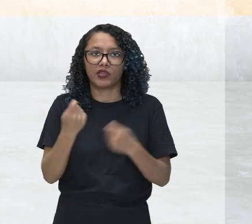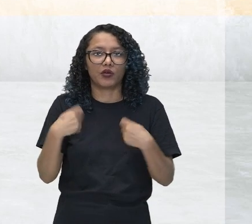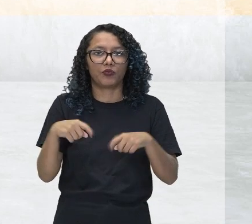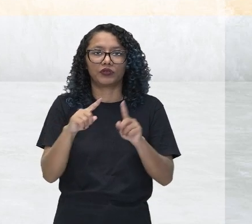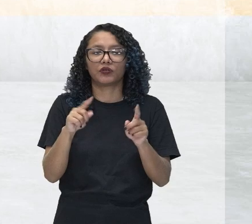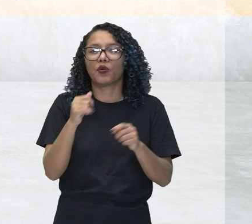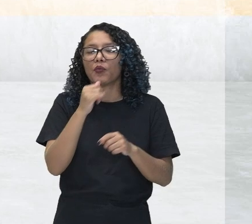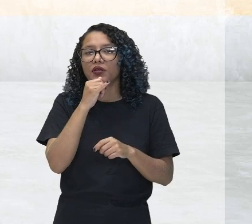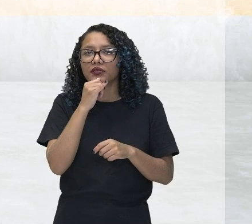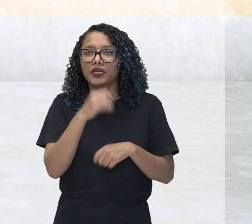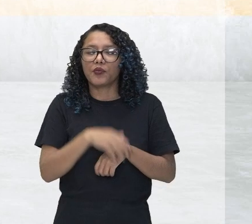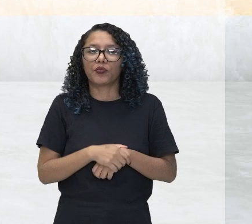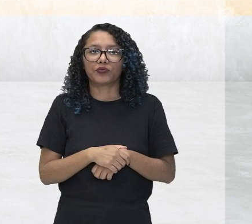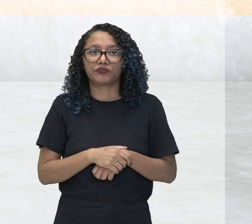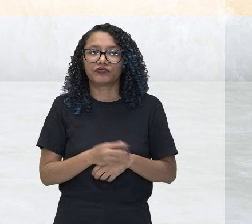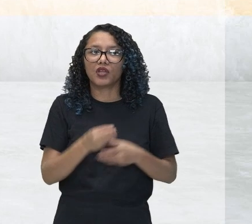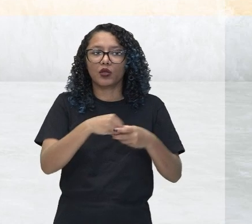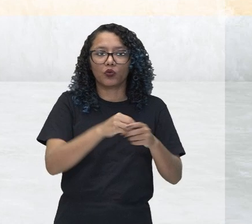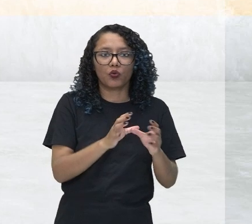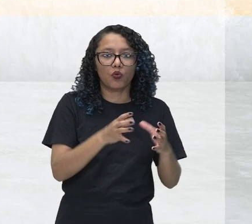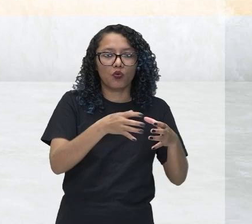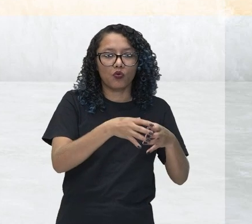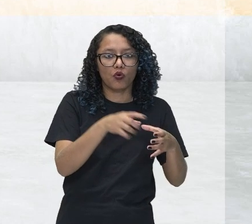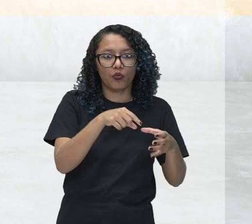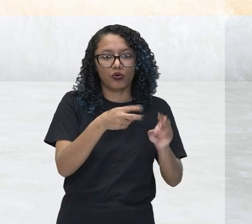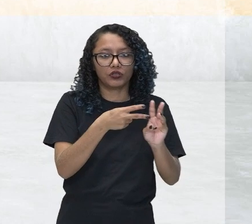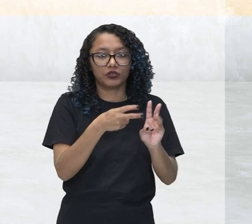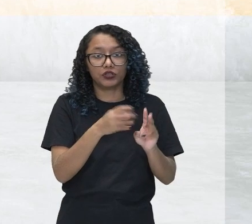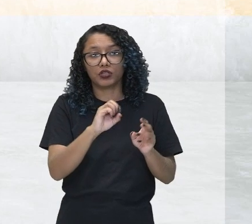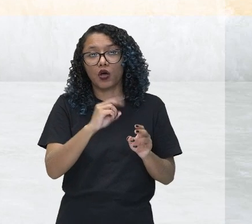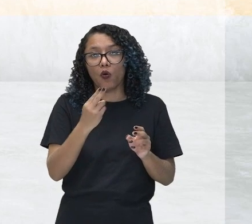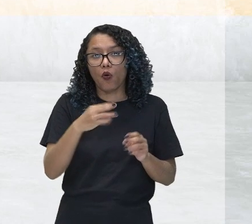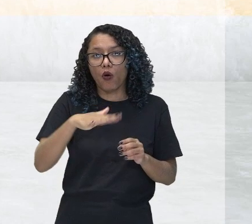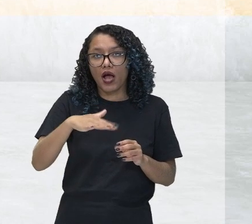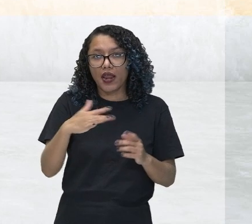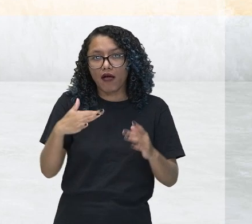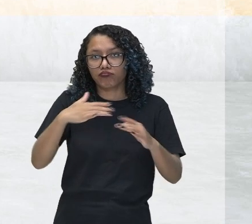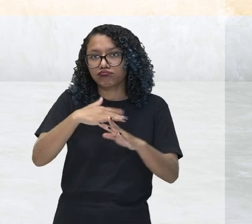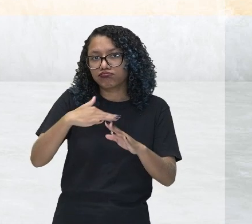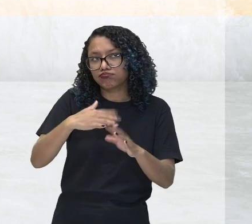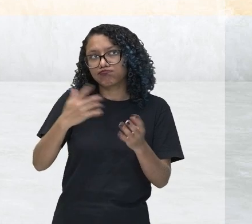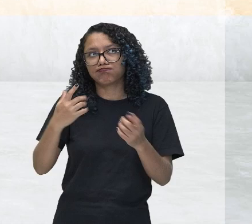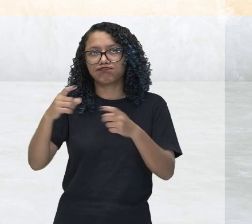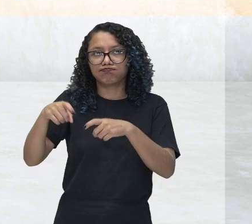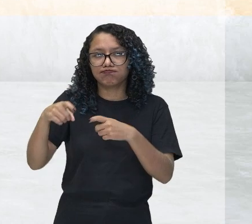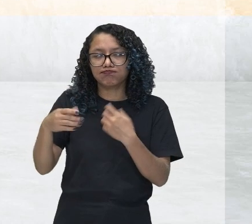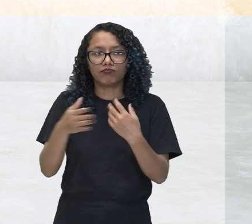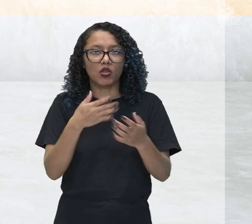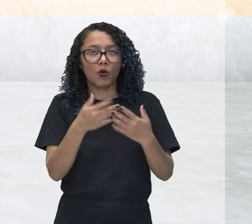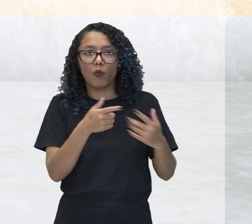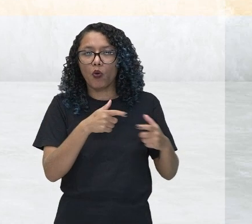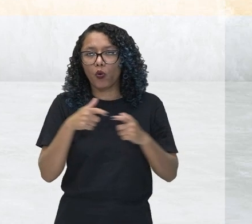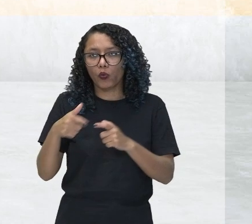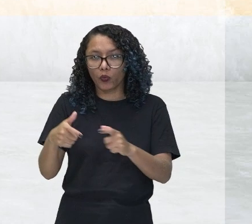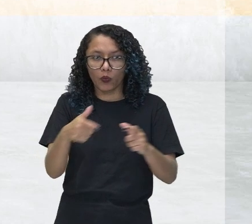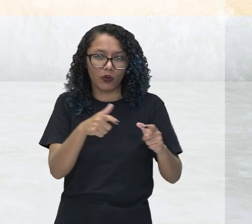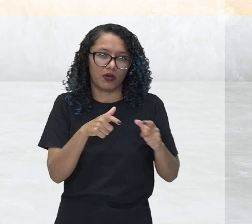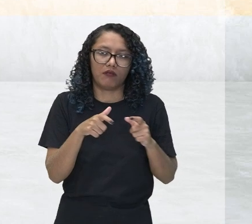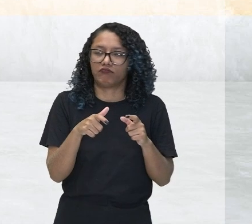dentro de uma comunidade indígena, ou numa zona urbana, ou numa zona rural. Não importa, né, onde você